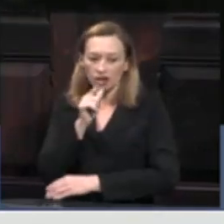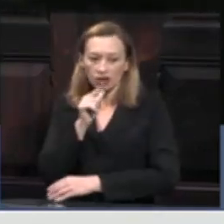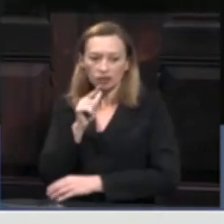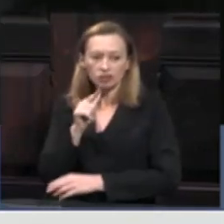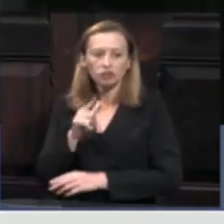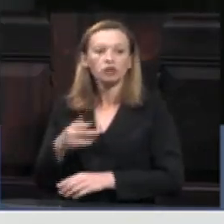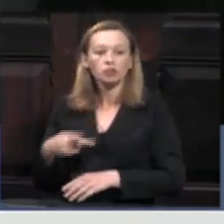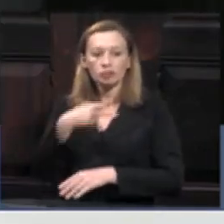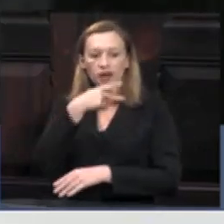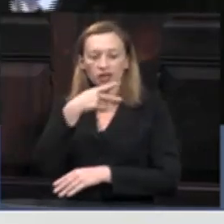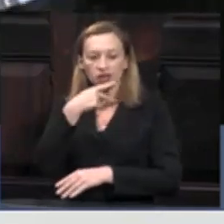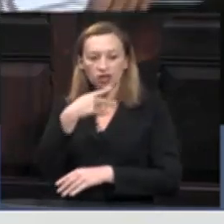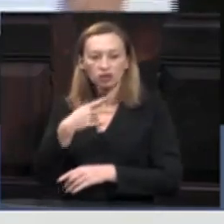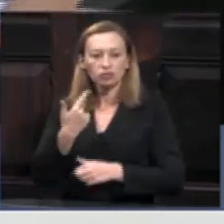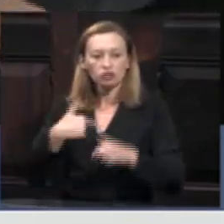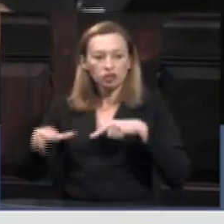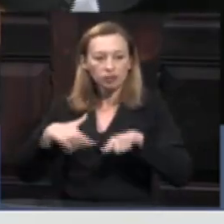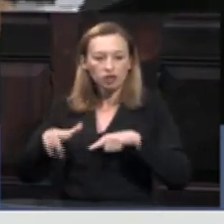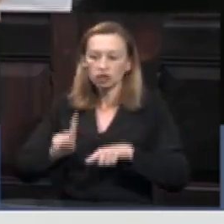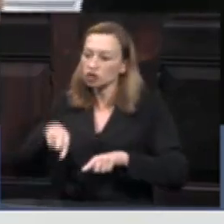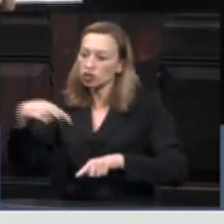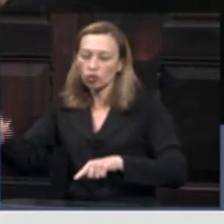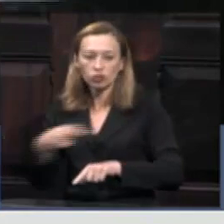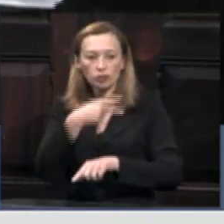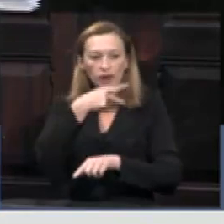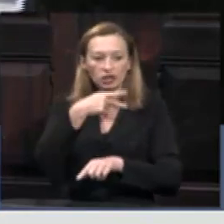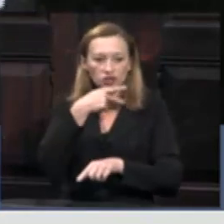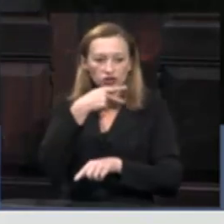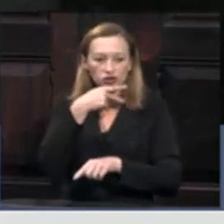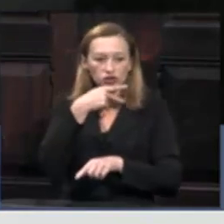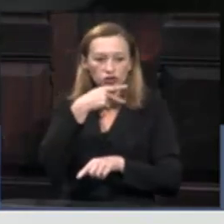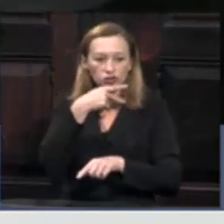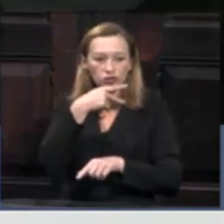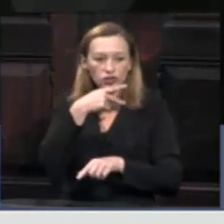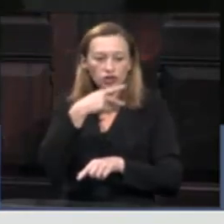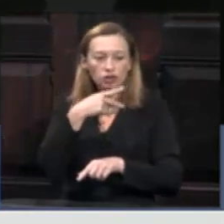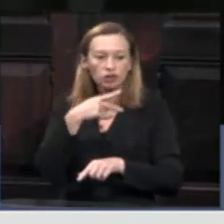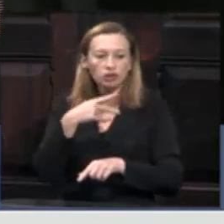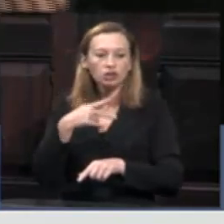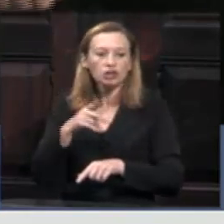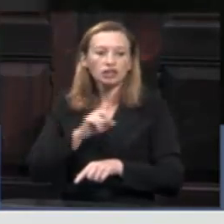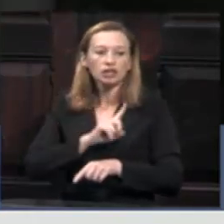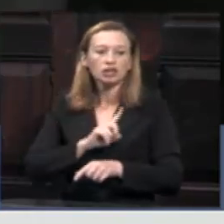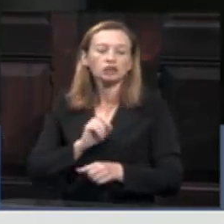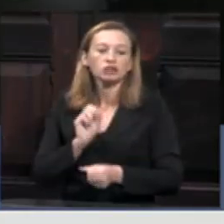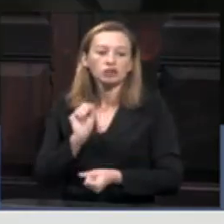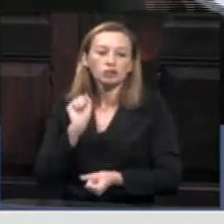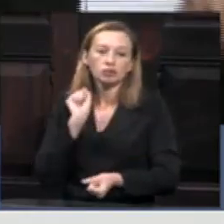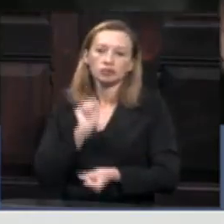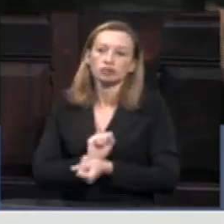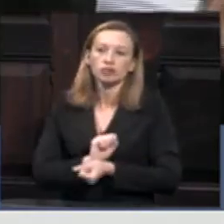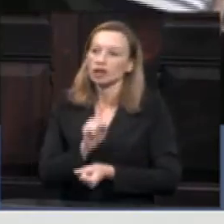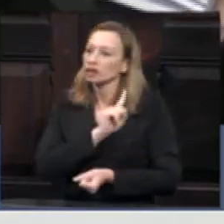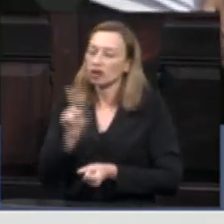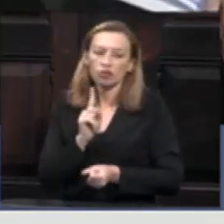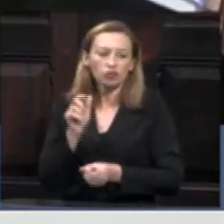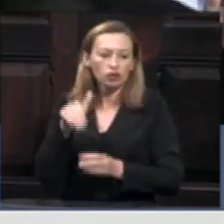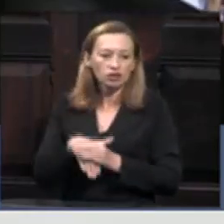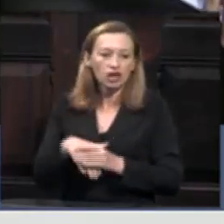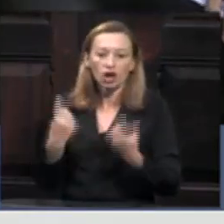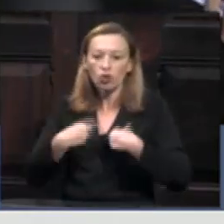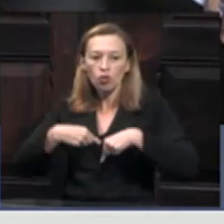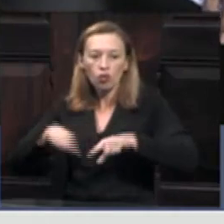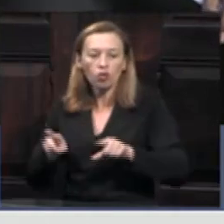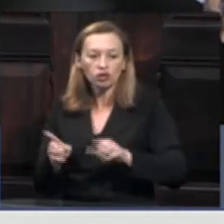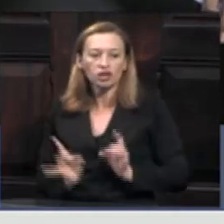dos Trabalhadores, ao lado de outros partidos do campo de esquerda aqui, se coloca em obstrução contra